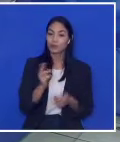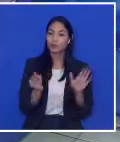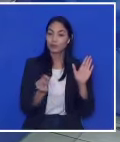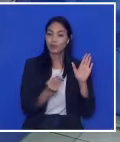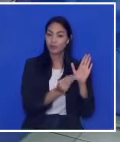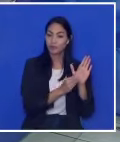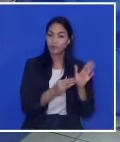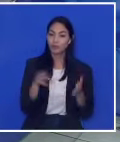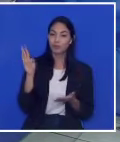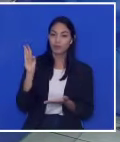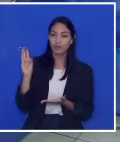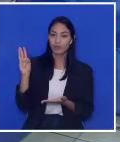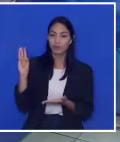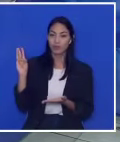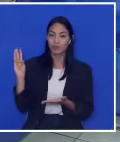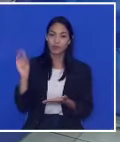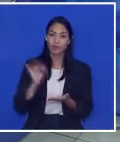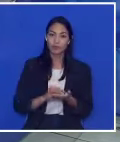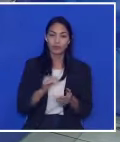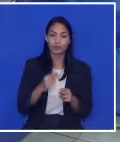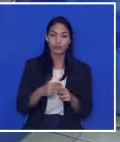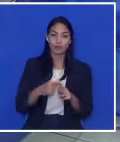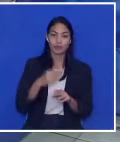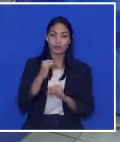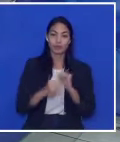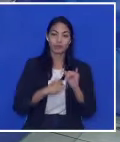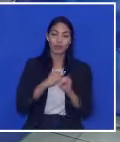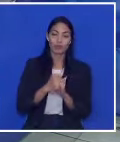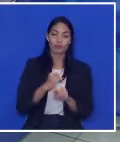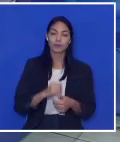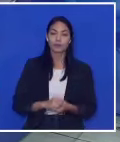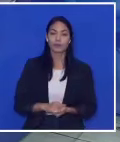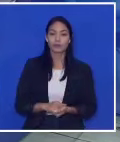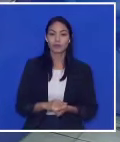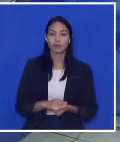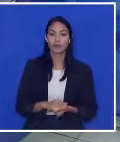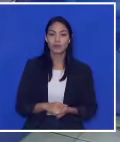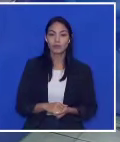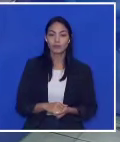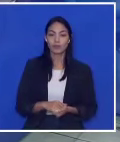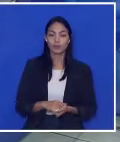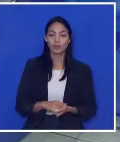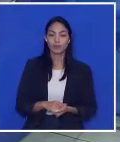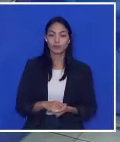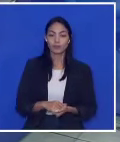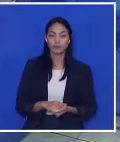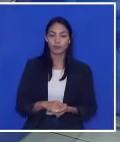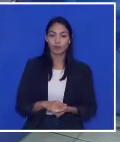os resultados serão publicados na página da Caixa na internet, loterias.caixa.gov.br.